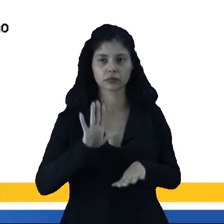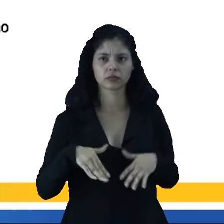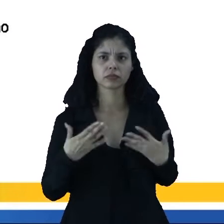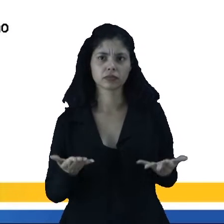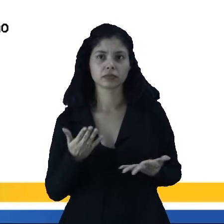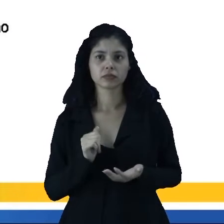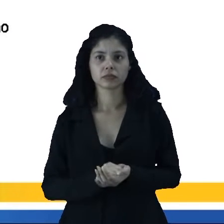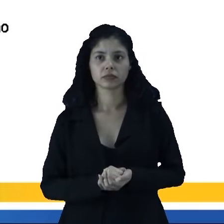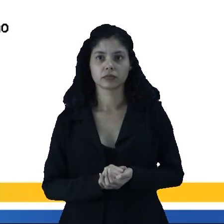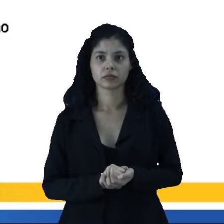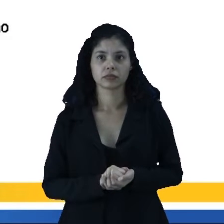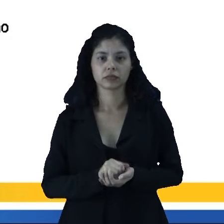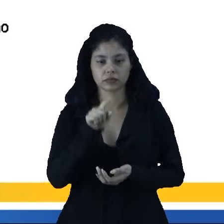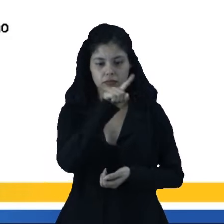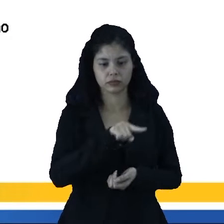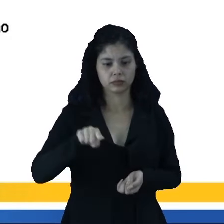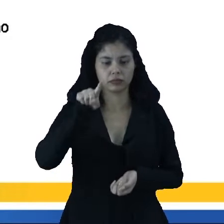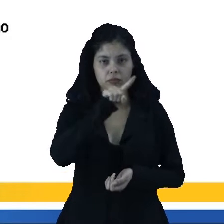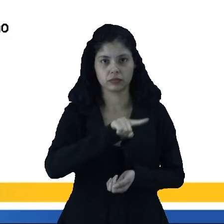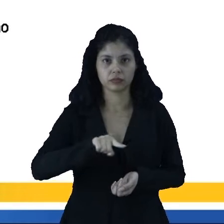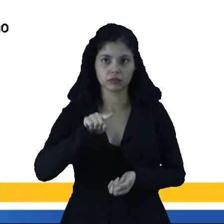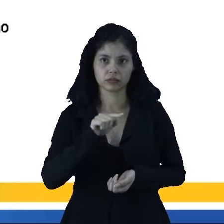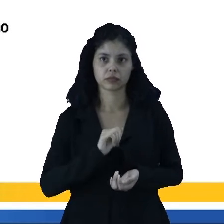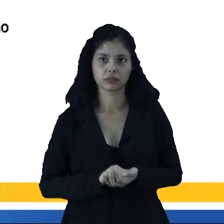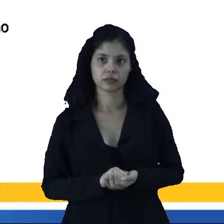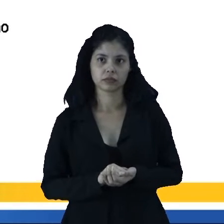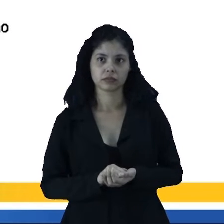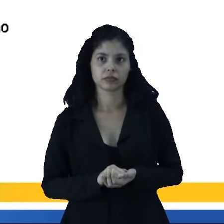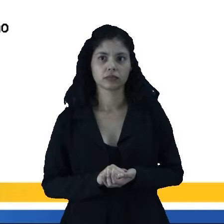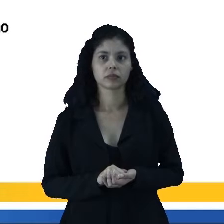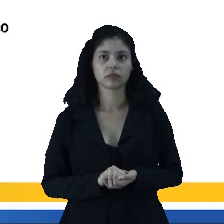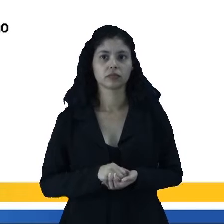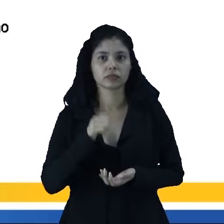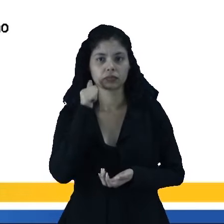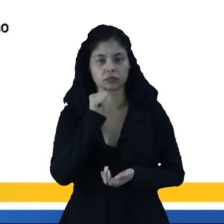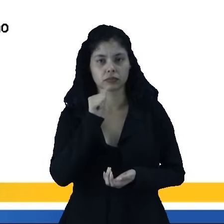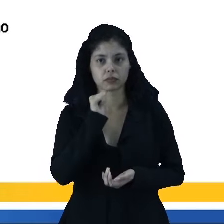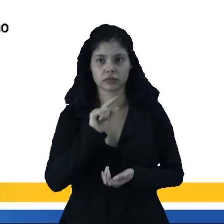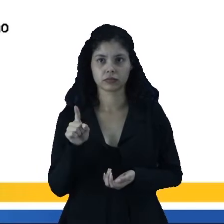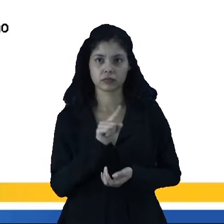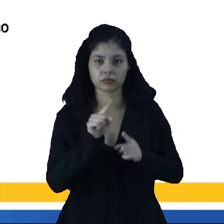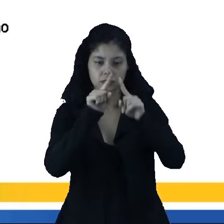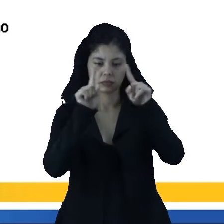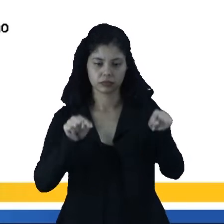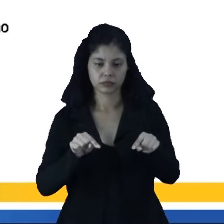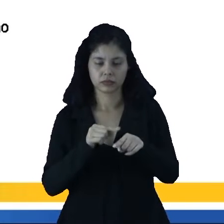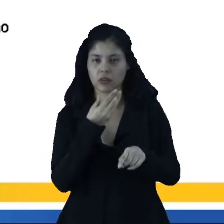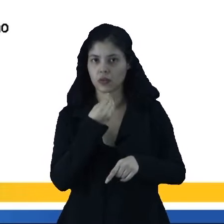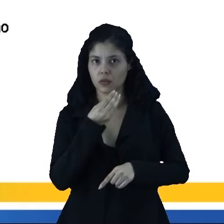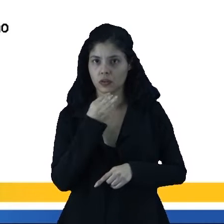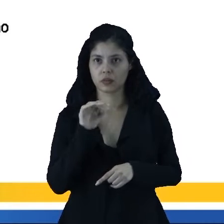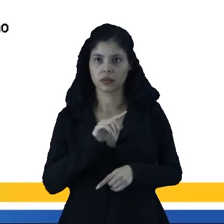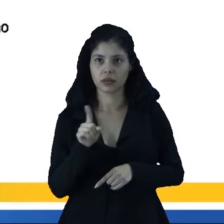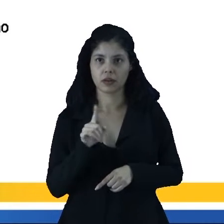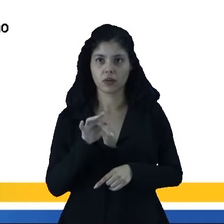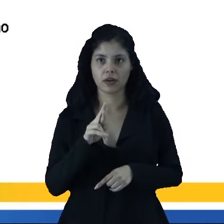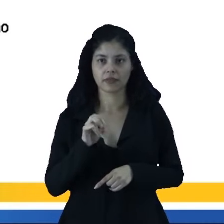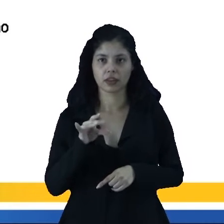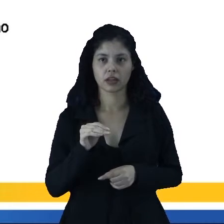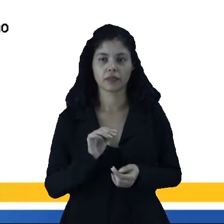os? Quando eu tenho bolinha vazia, eu tenho uma mulher não afetada, quadradinho vazio, um homem não afetado.